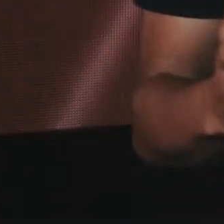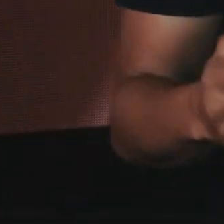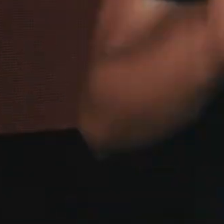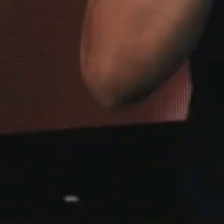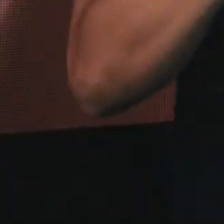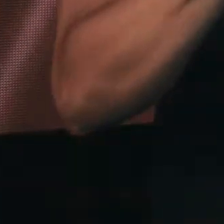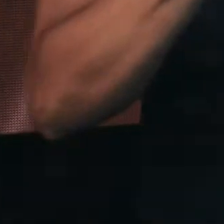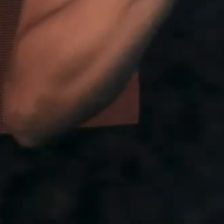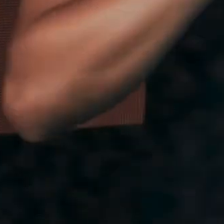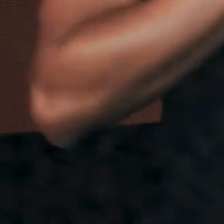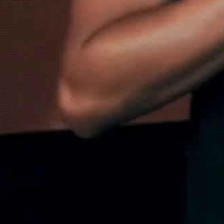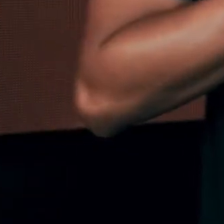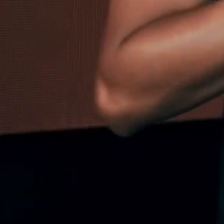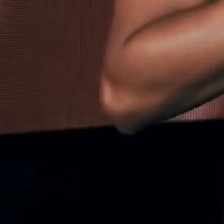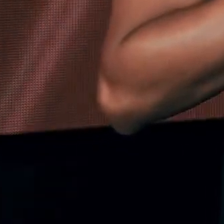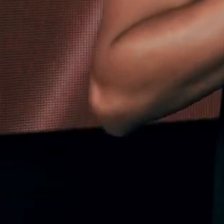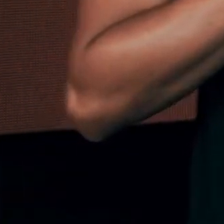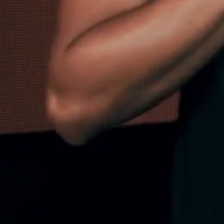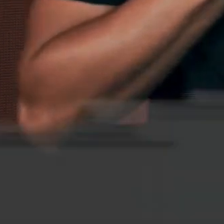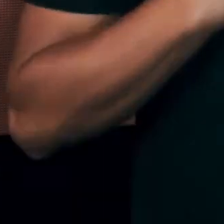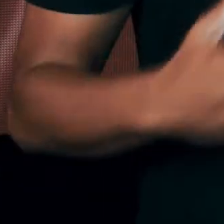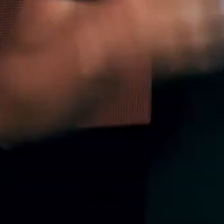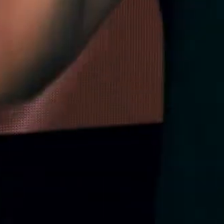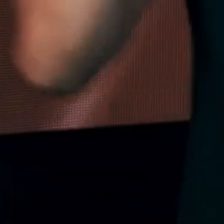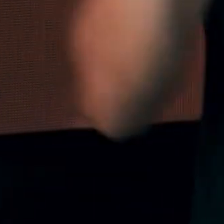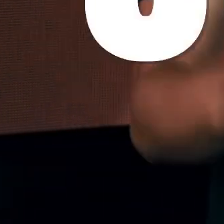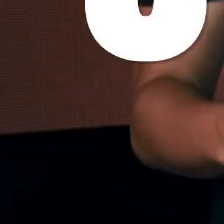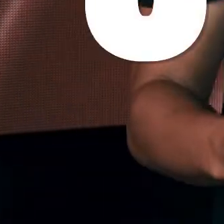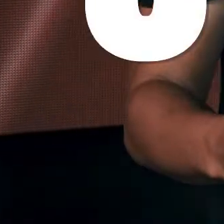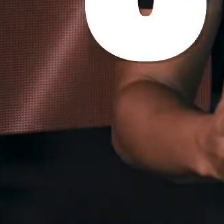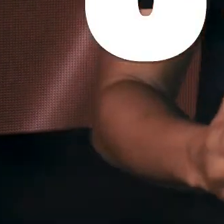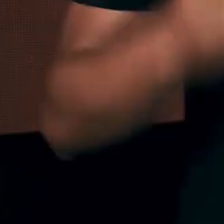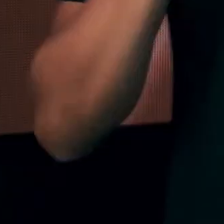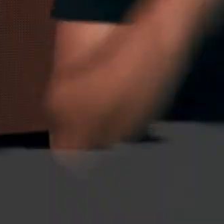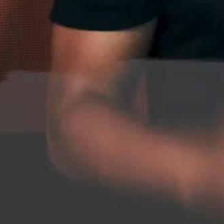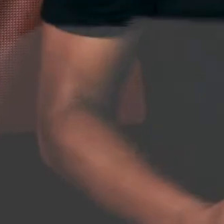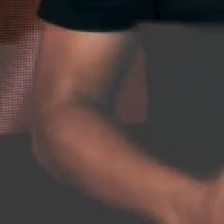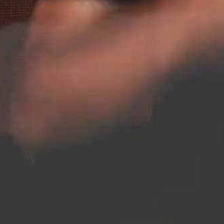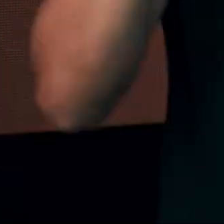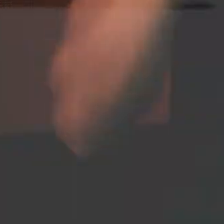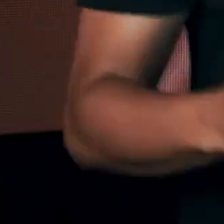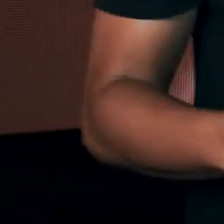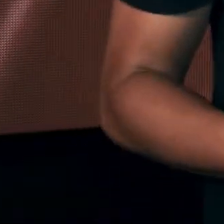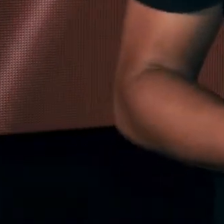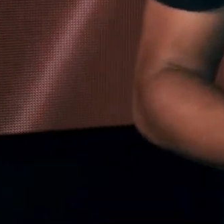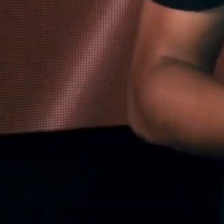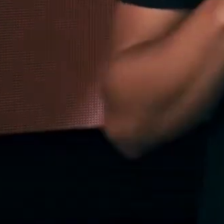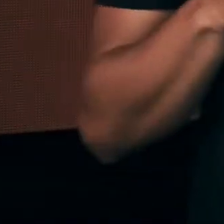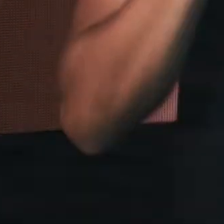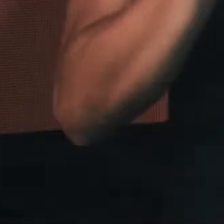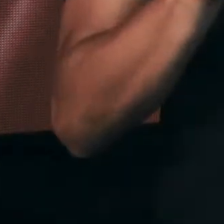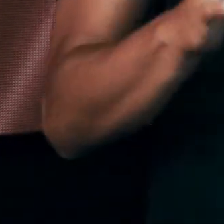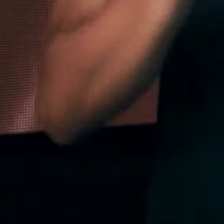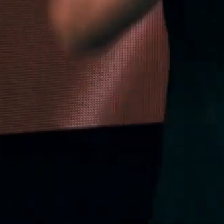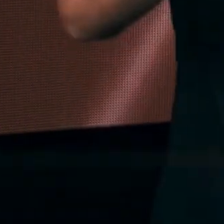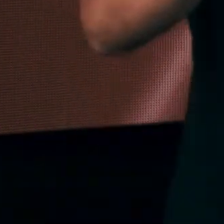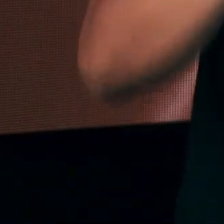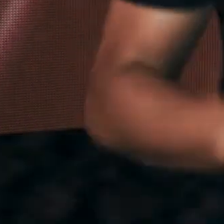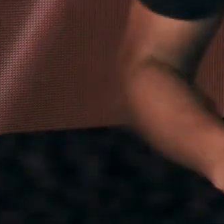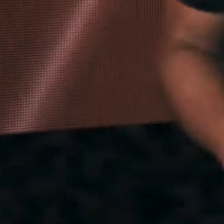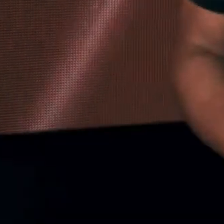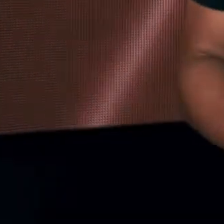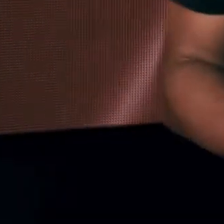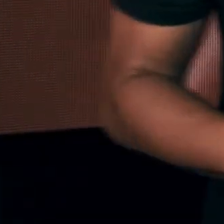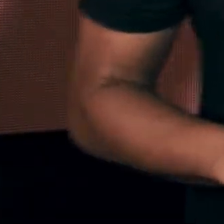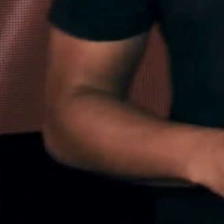Paz de Cristo, gente, tudo bem? Eu sou o Júnior. E eu sou a Júlia. E nós somos do Connect, Juventude da ADVEC. Nós temos alguns convites para fazer